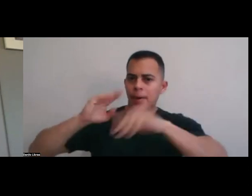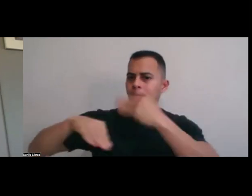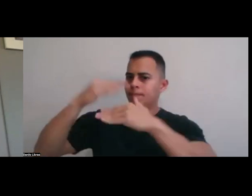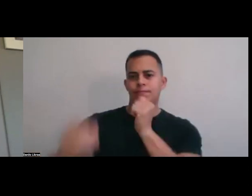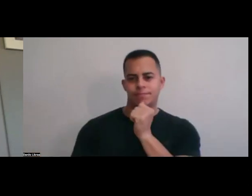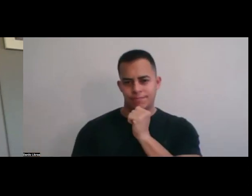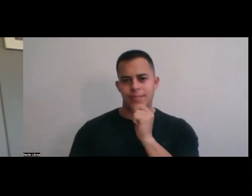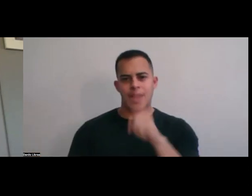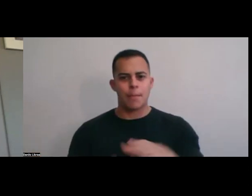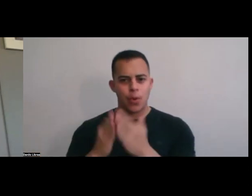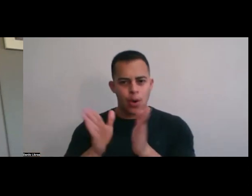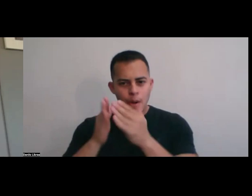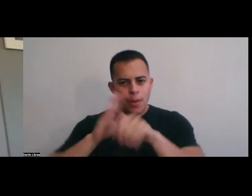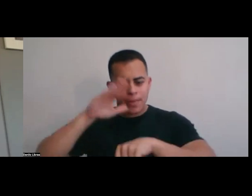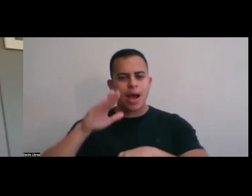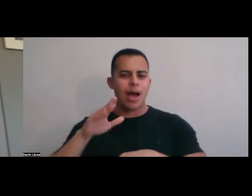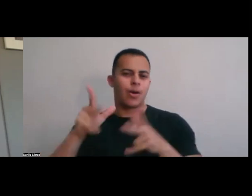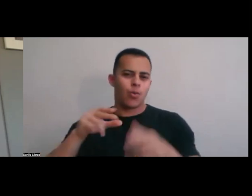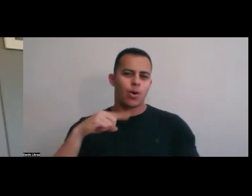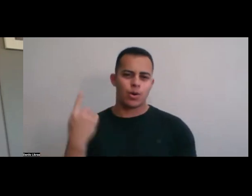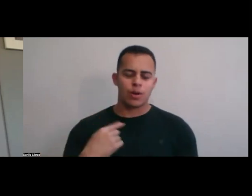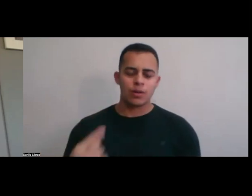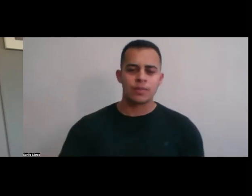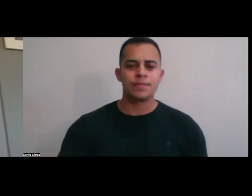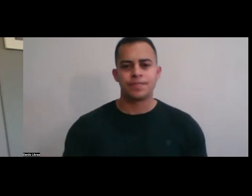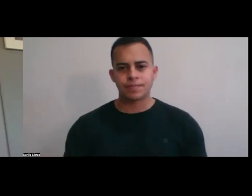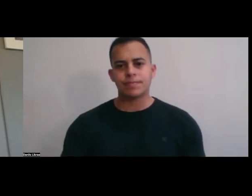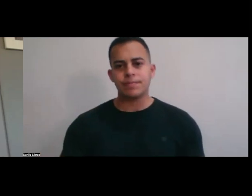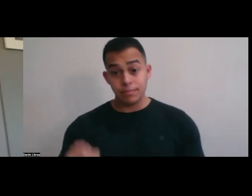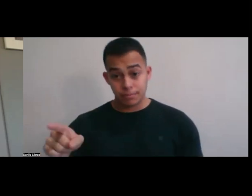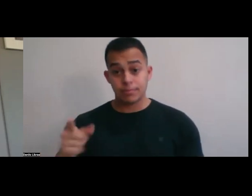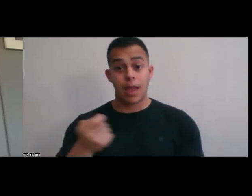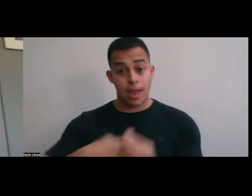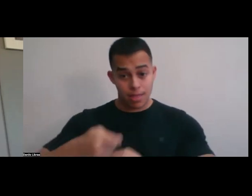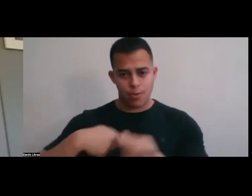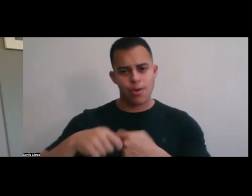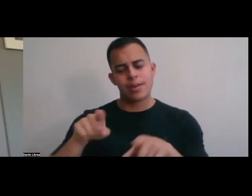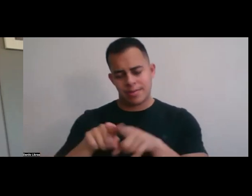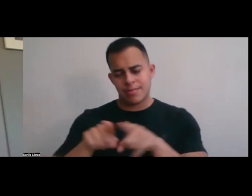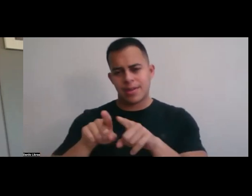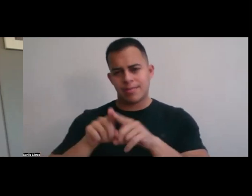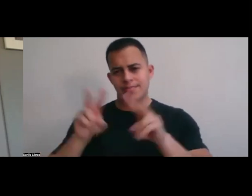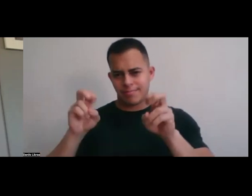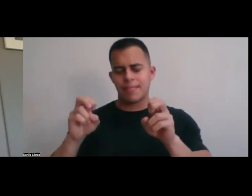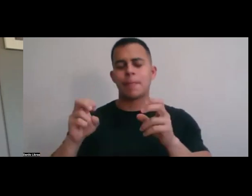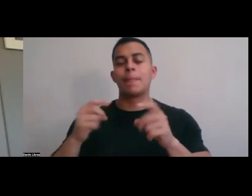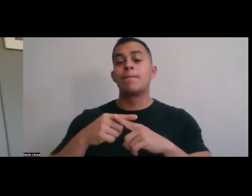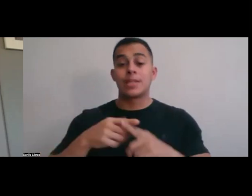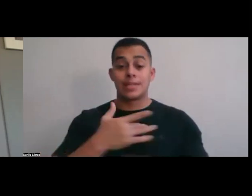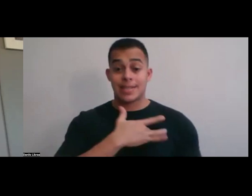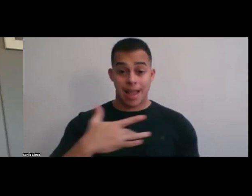pobres, como é o nosso Saúde caso, né? pública, saúde é questão econômica, porque, né, saúde pública envolve